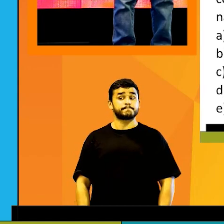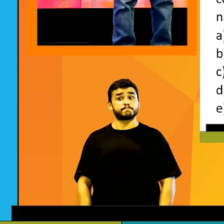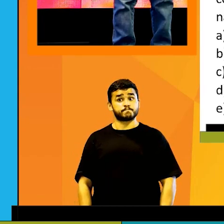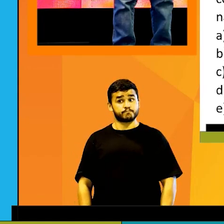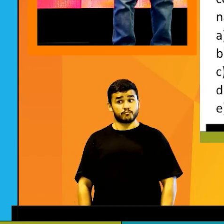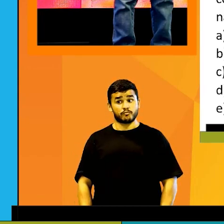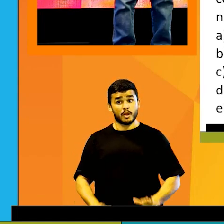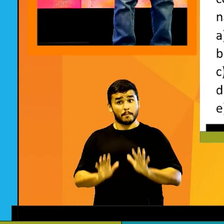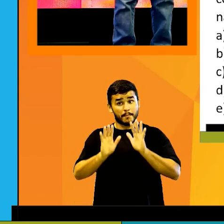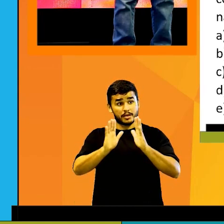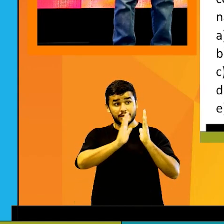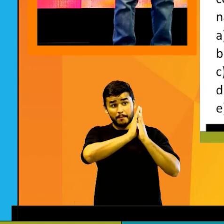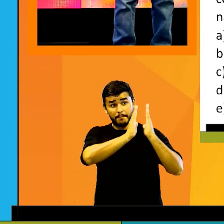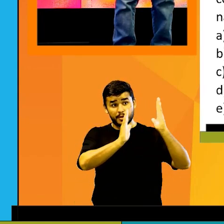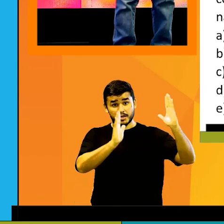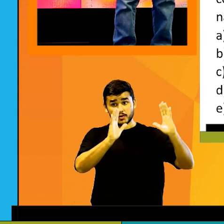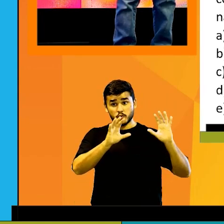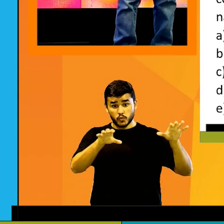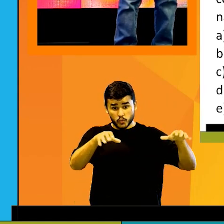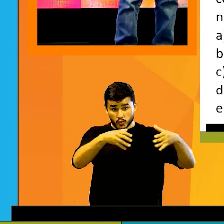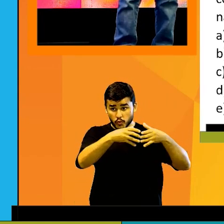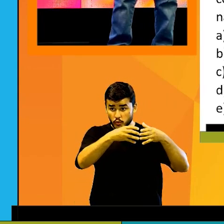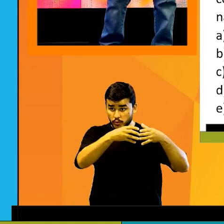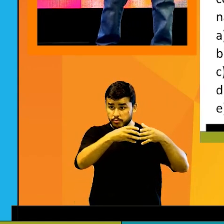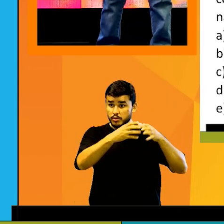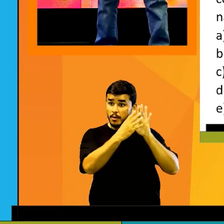Mas na época do romantismo, todos eram.